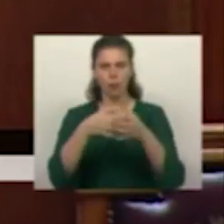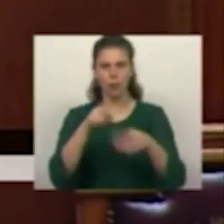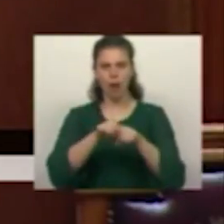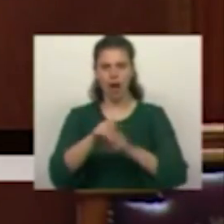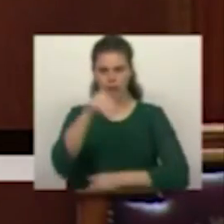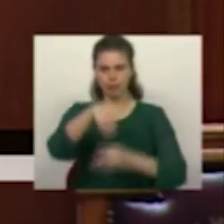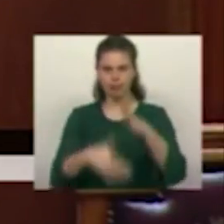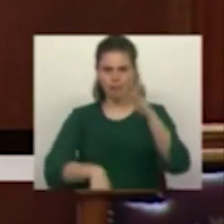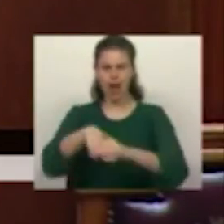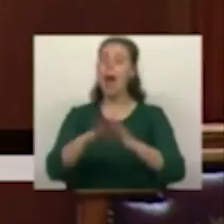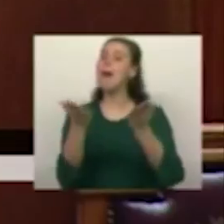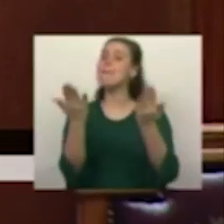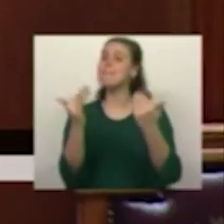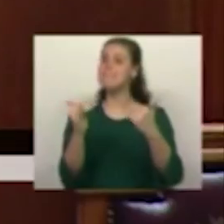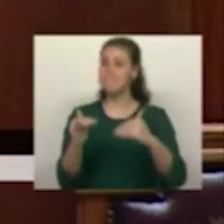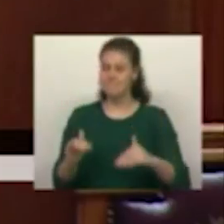votado. No entanto,